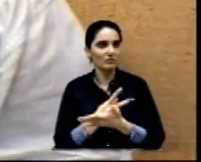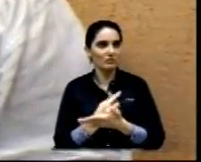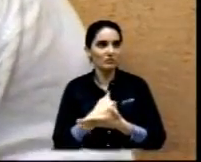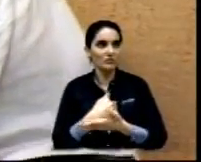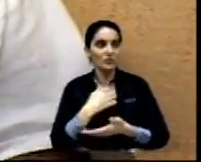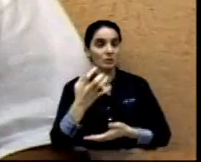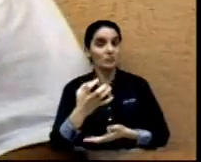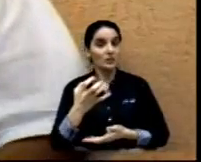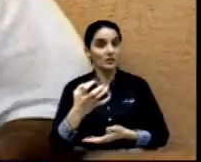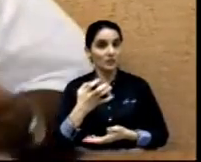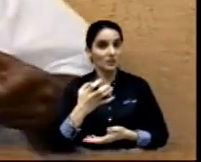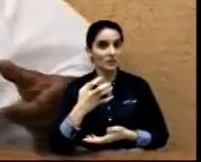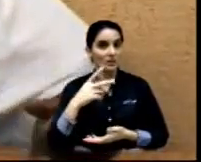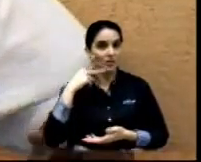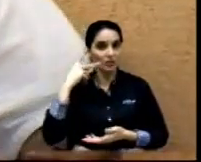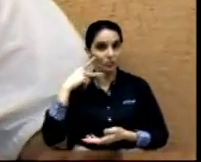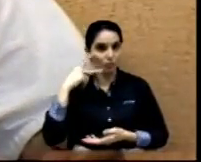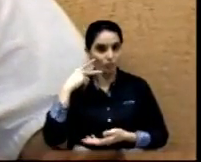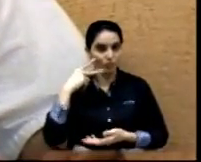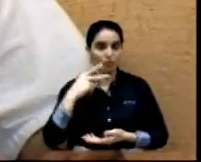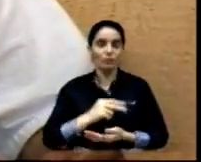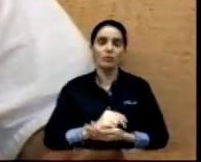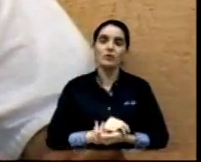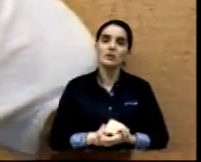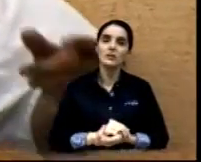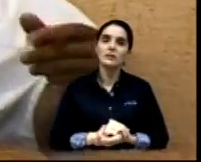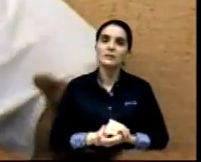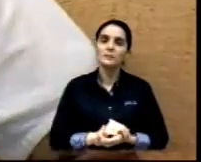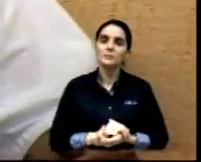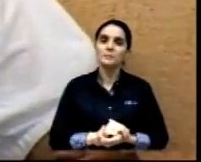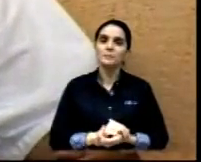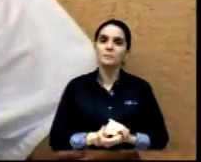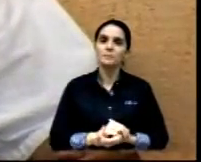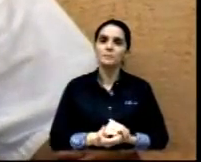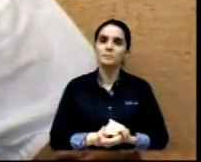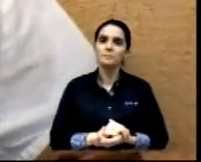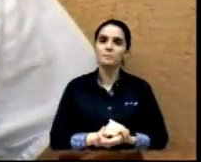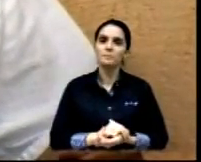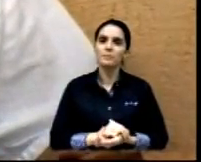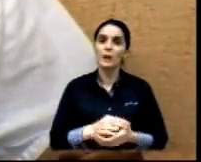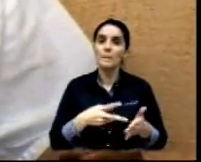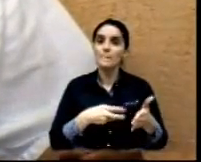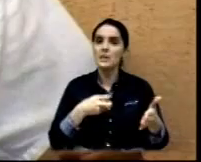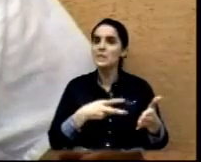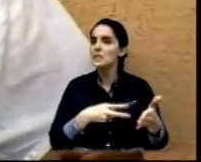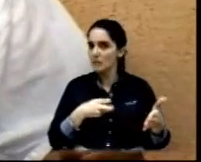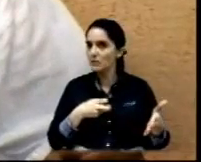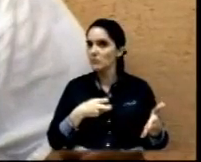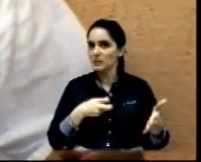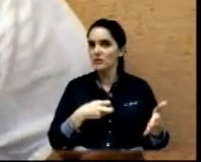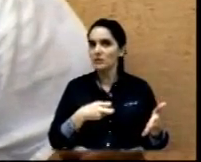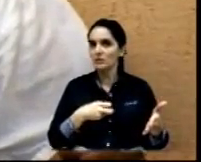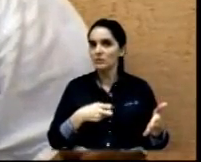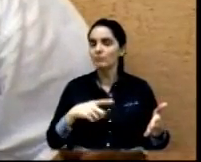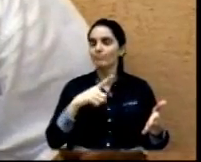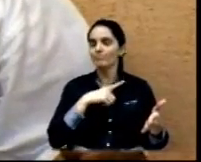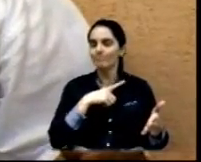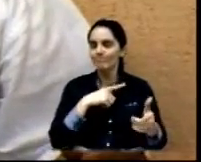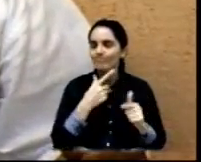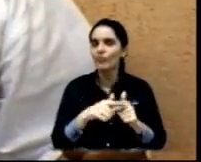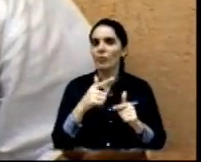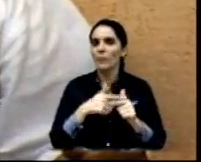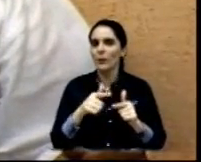vereadores, mesmo no meu erro, se sensibilizassem e falassem: onde há fumaça, há fogo, vamos investigar?